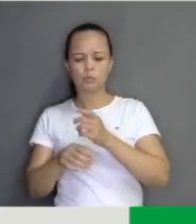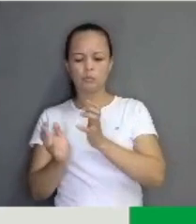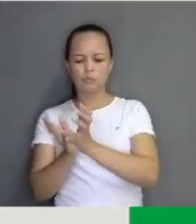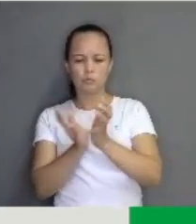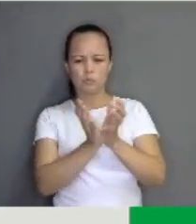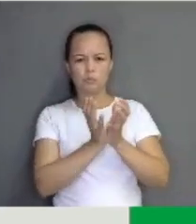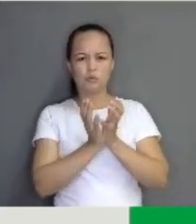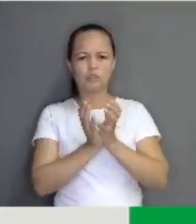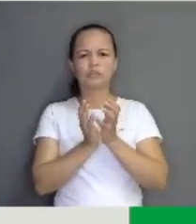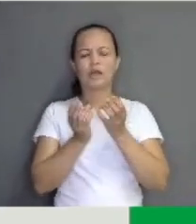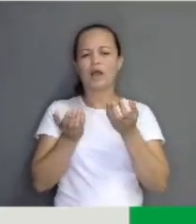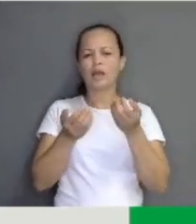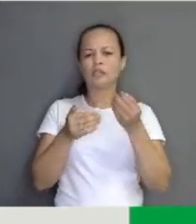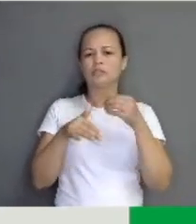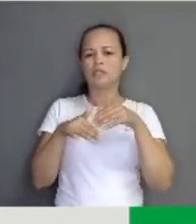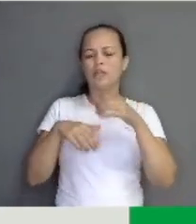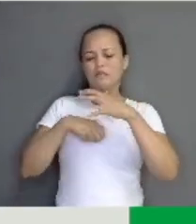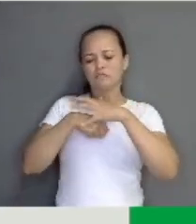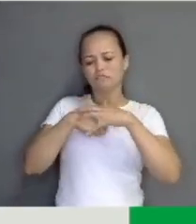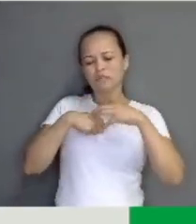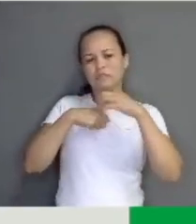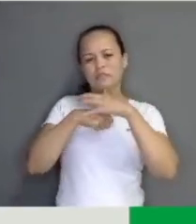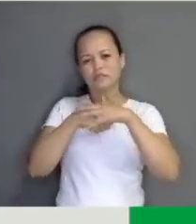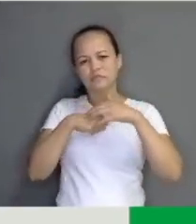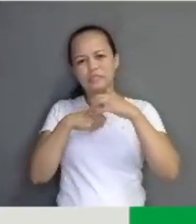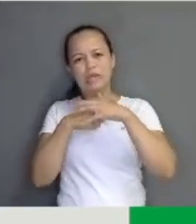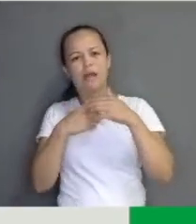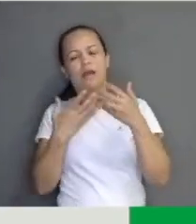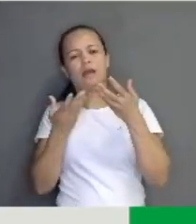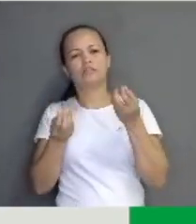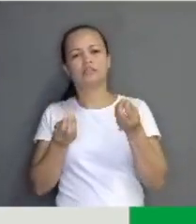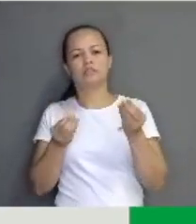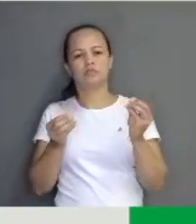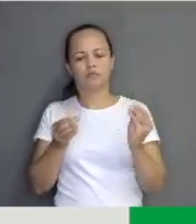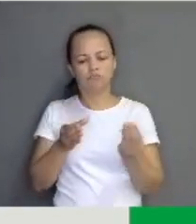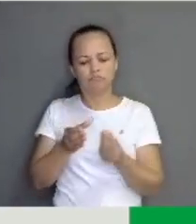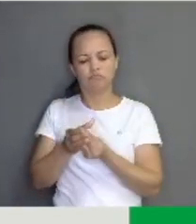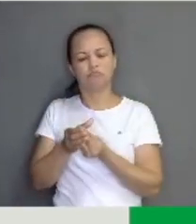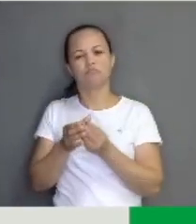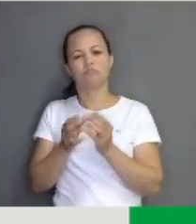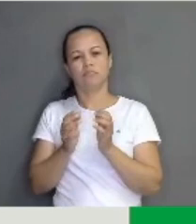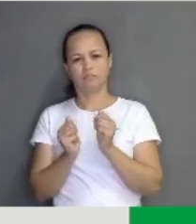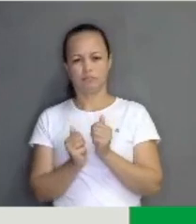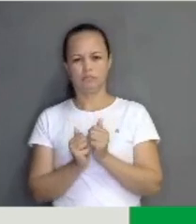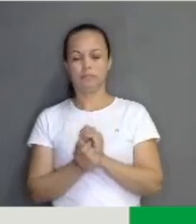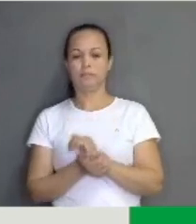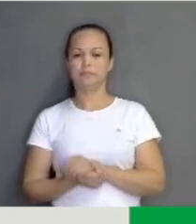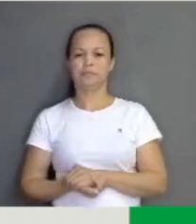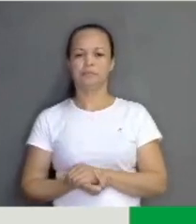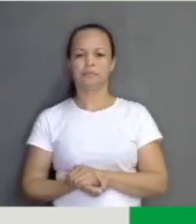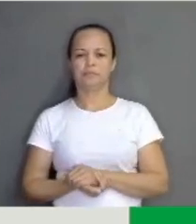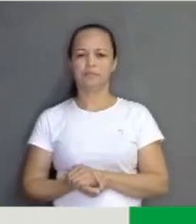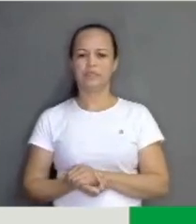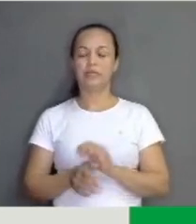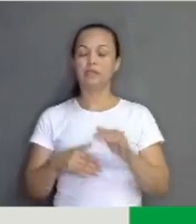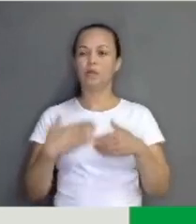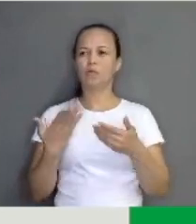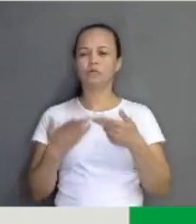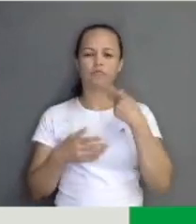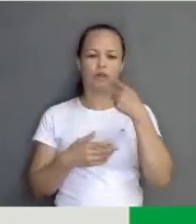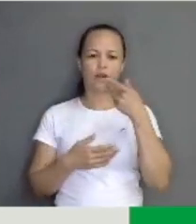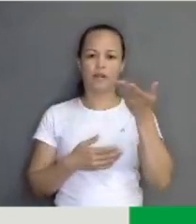mais acolhido, que tem mais afetividade, certo? Então, ó, quando eu dei o exemplo lá